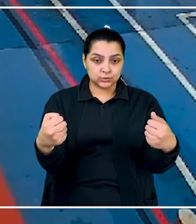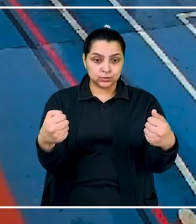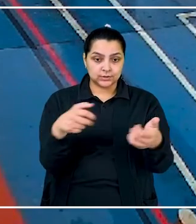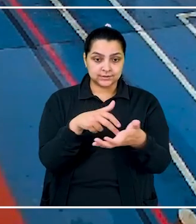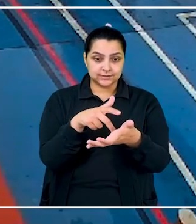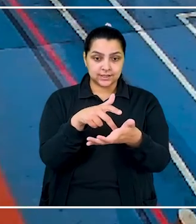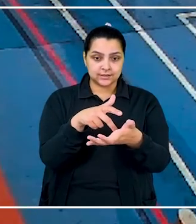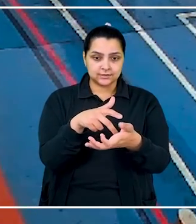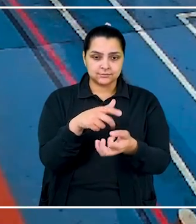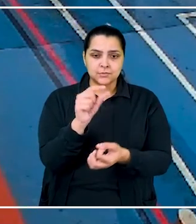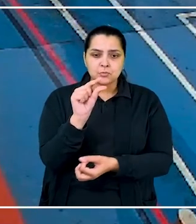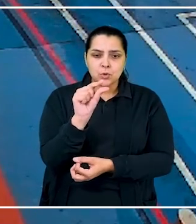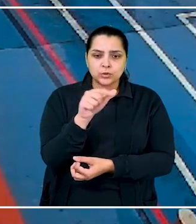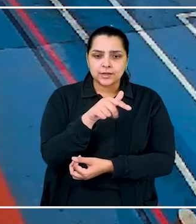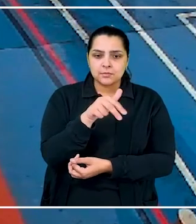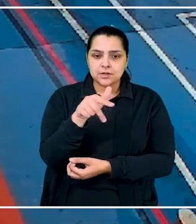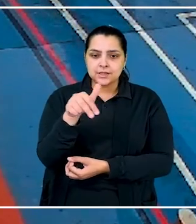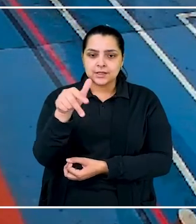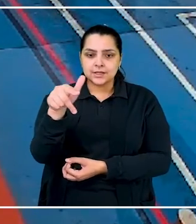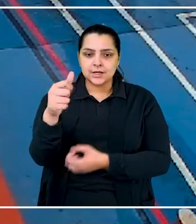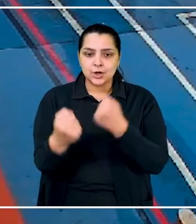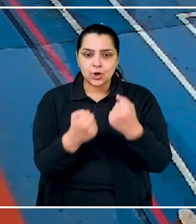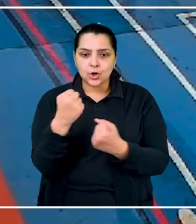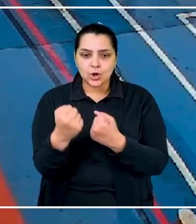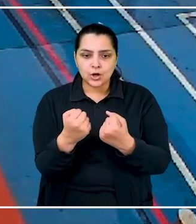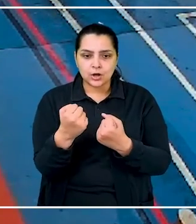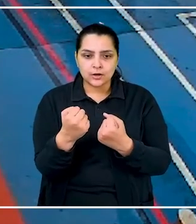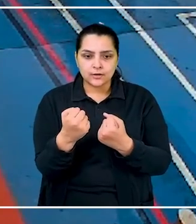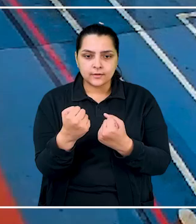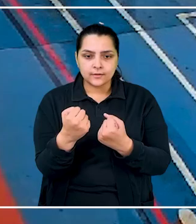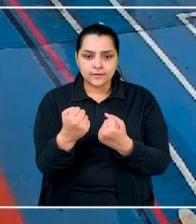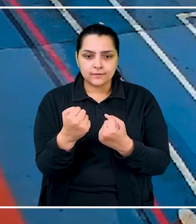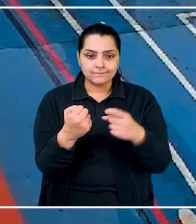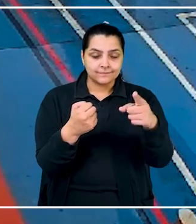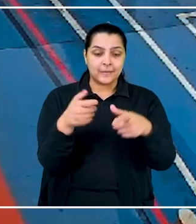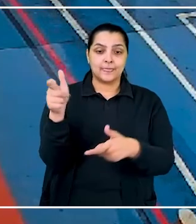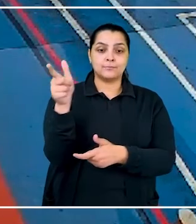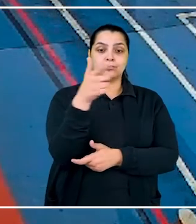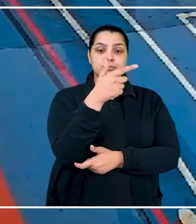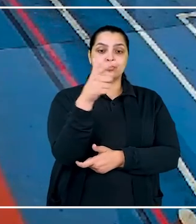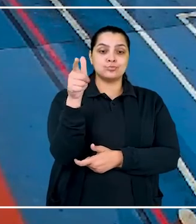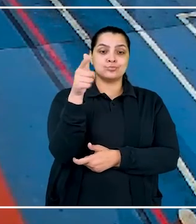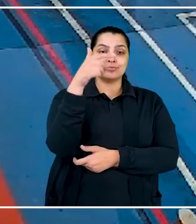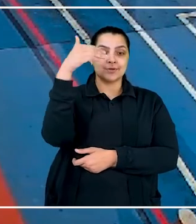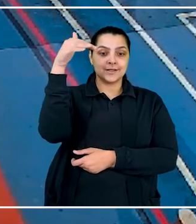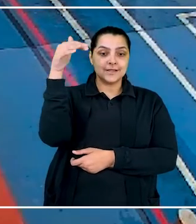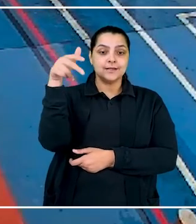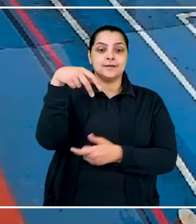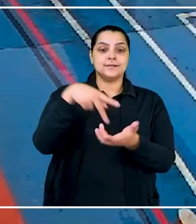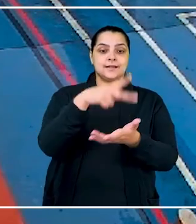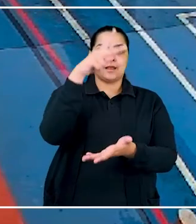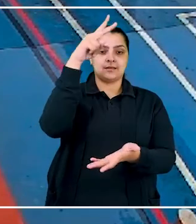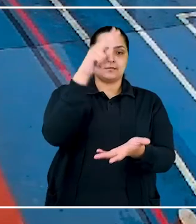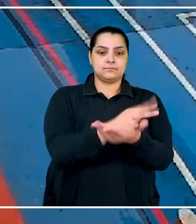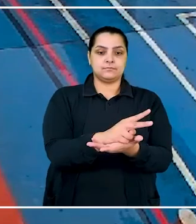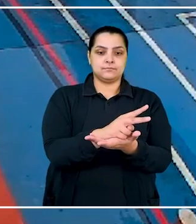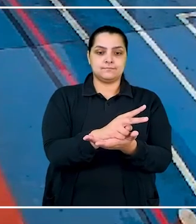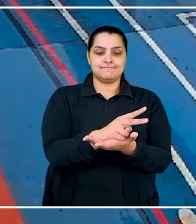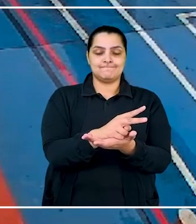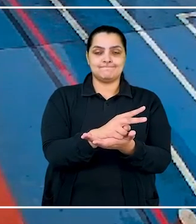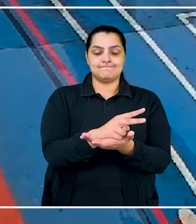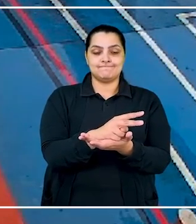segura o equipamento, mas minutos depois deixa o local. A vítima continua limpando o telhado, até que a